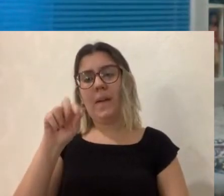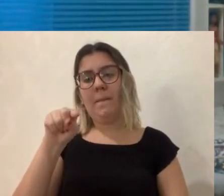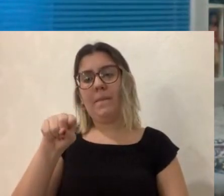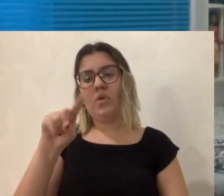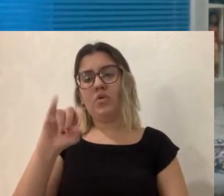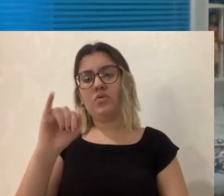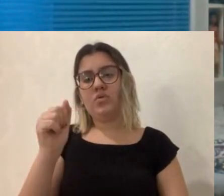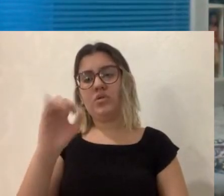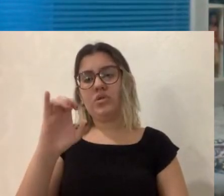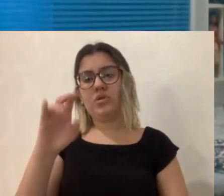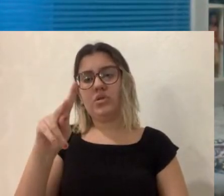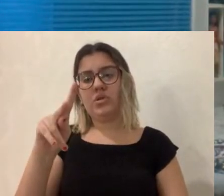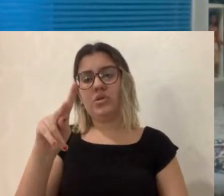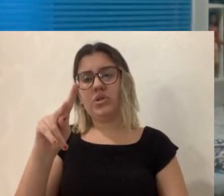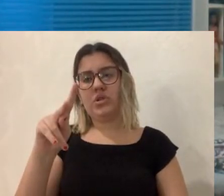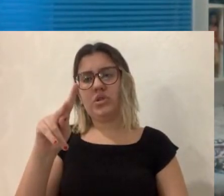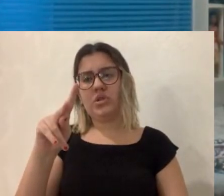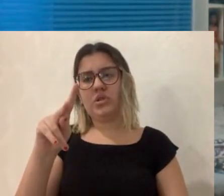ele tem umas pegadinhas, é